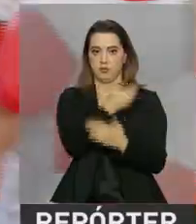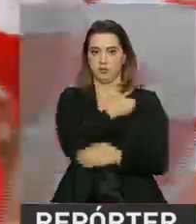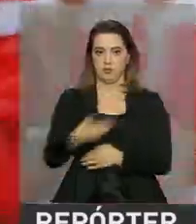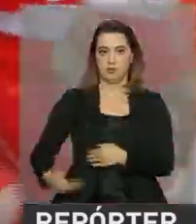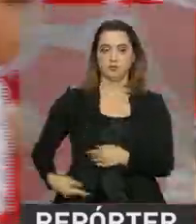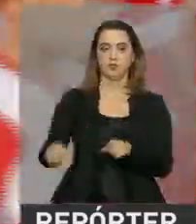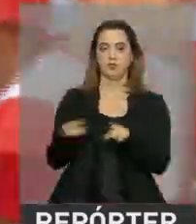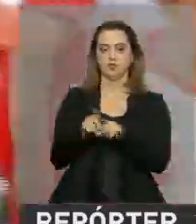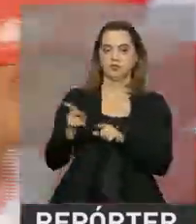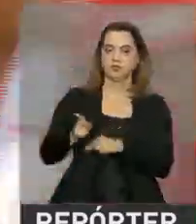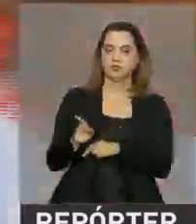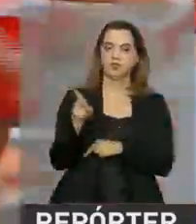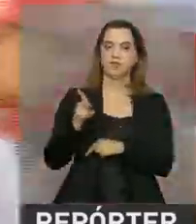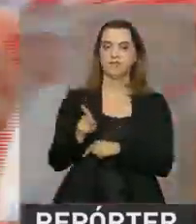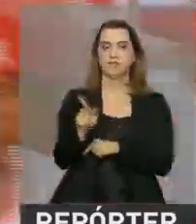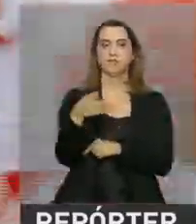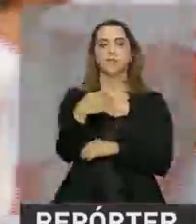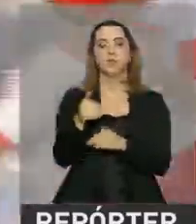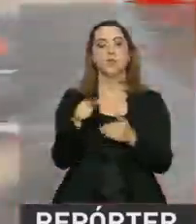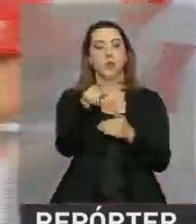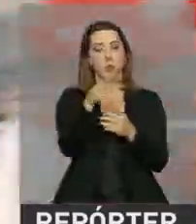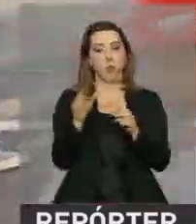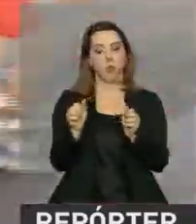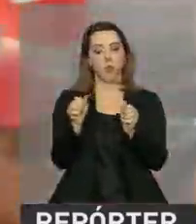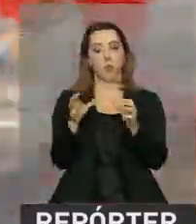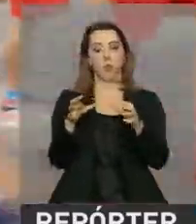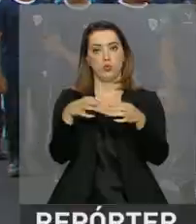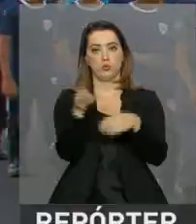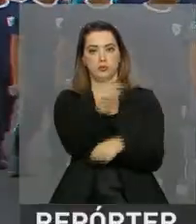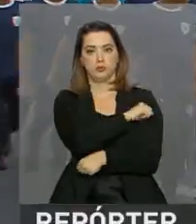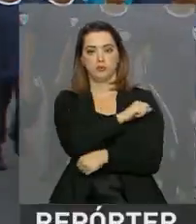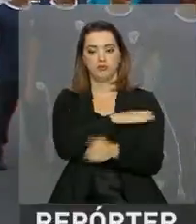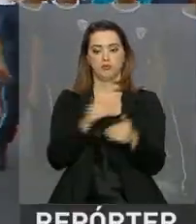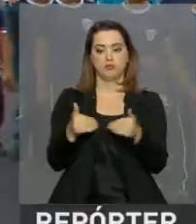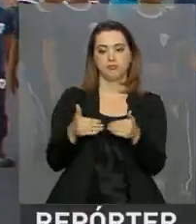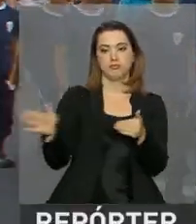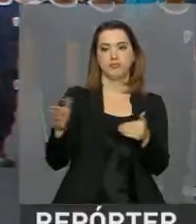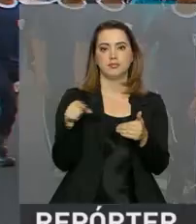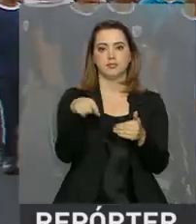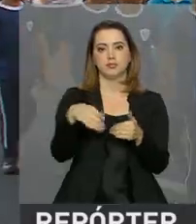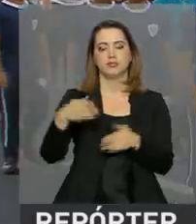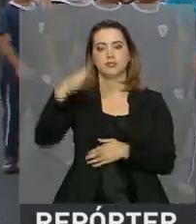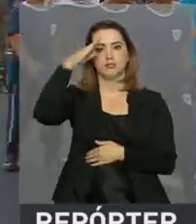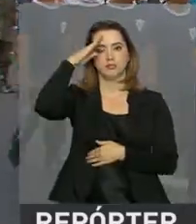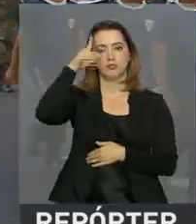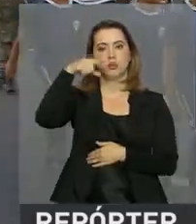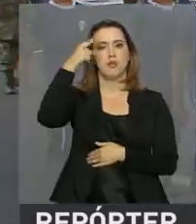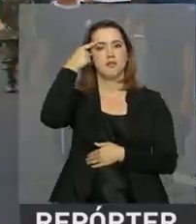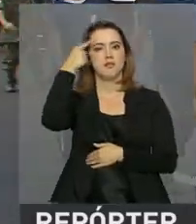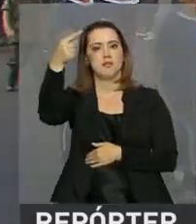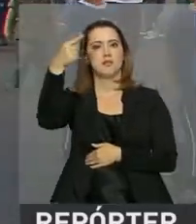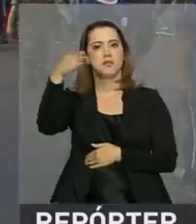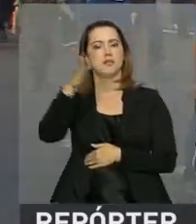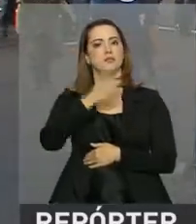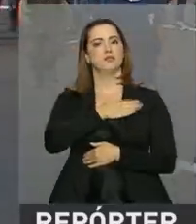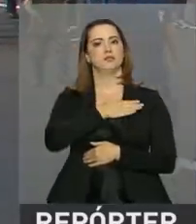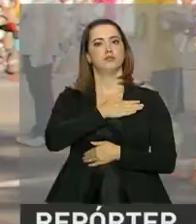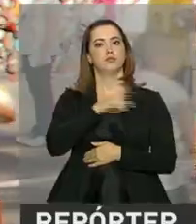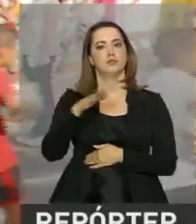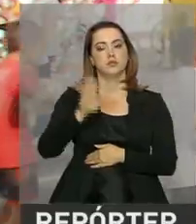evento o grupo de estudantes vai abrir o desfile desse ano A ideia é trazer o sentido de patriotismo às crianças e